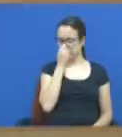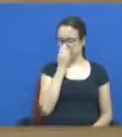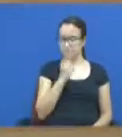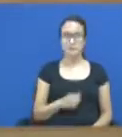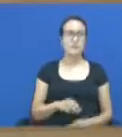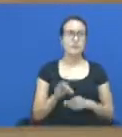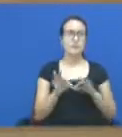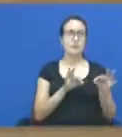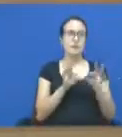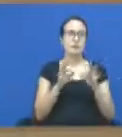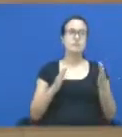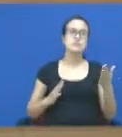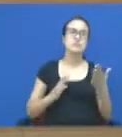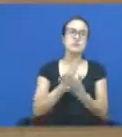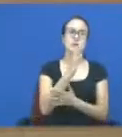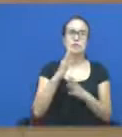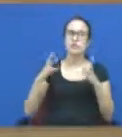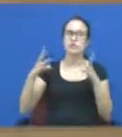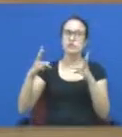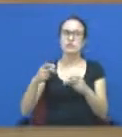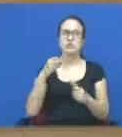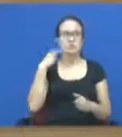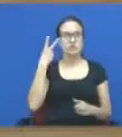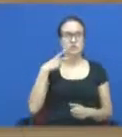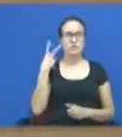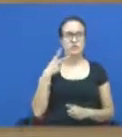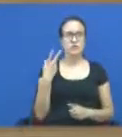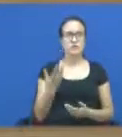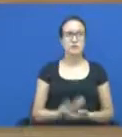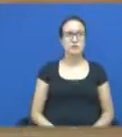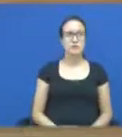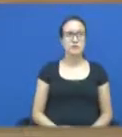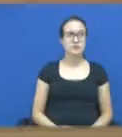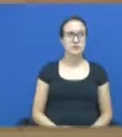O projeto foi aprovado por todos os senhores vereadores e vereadoras.